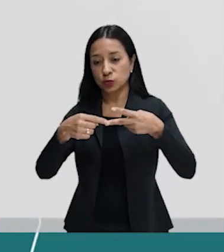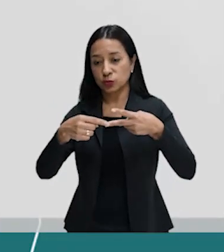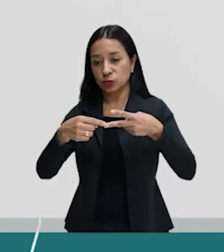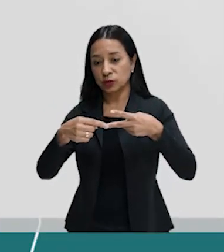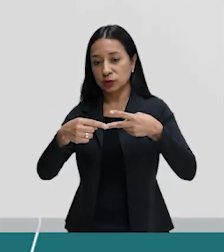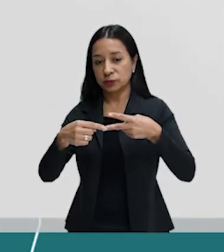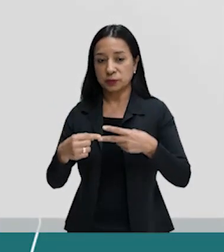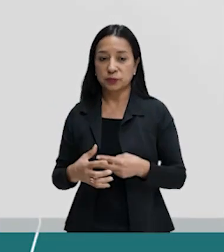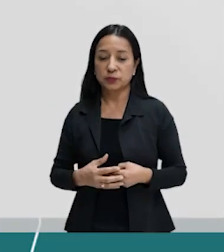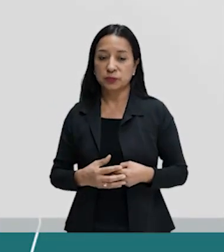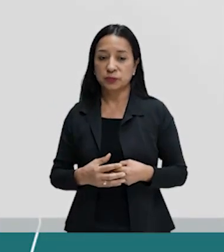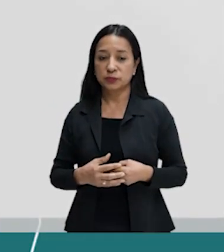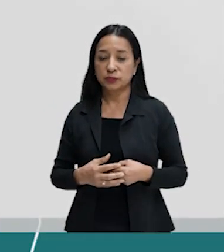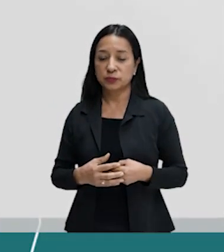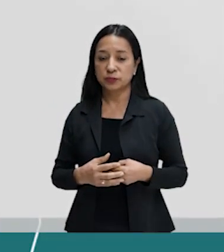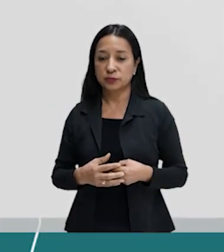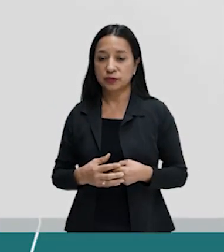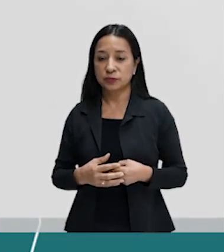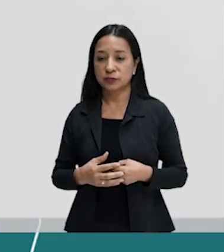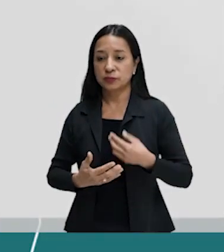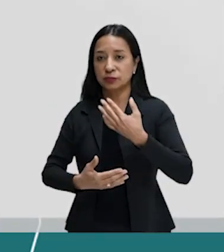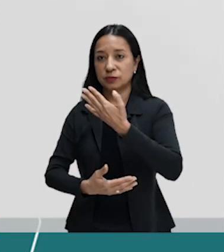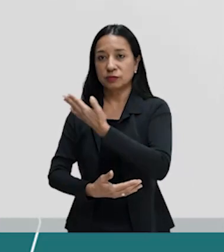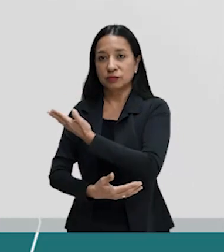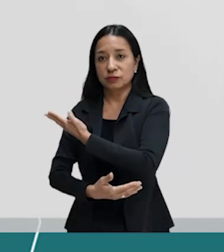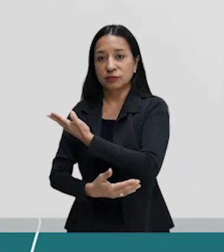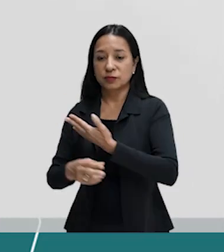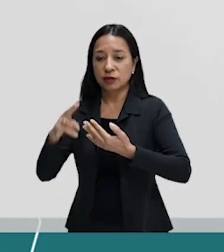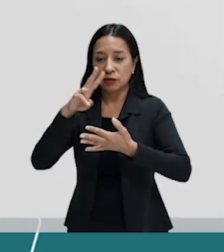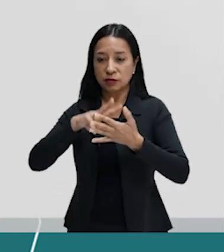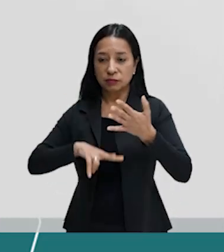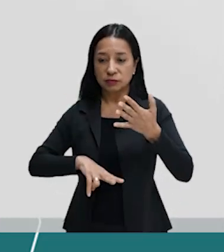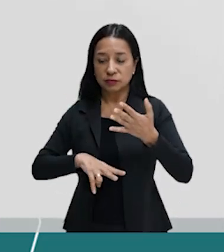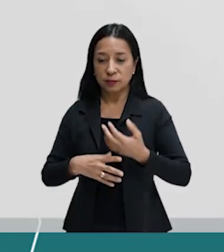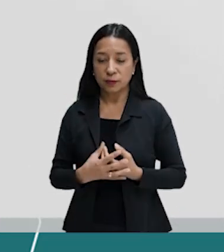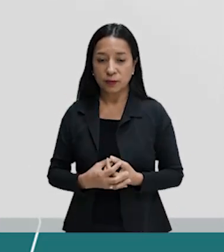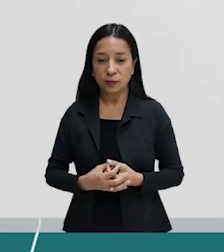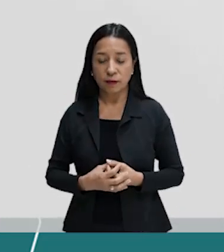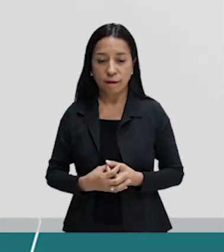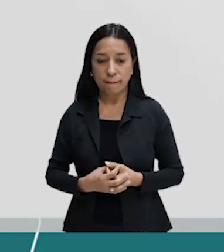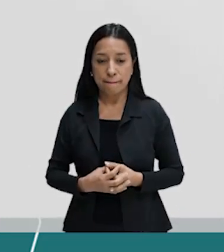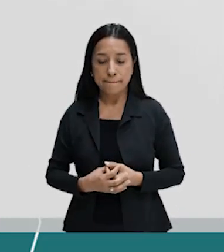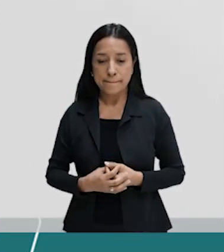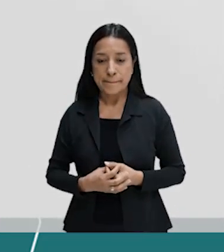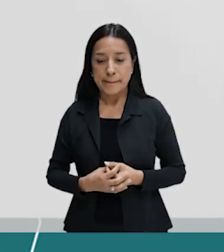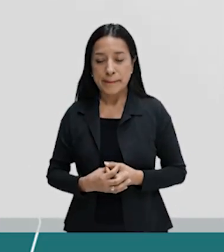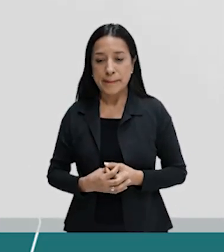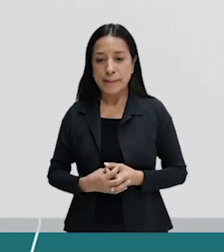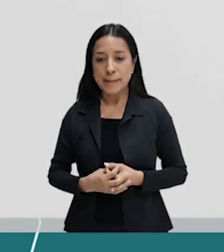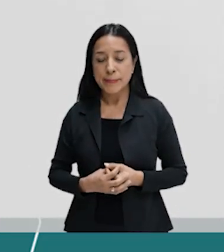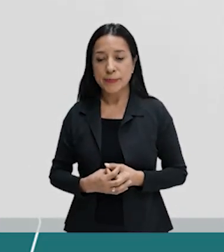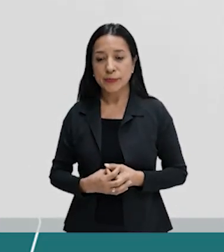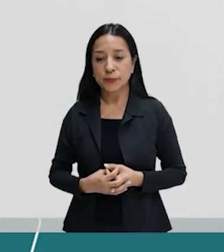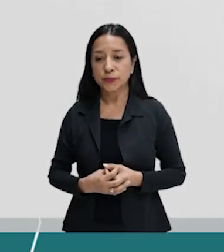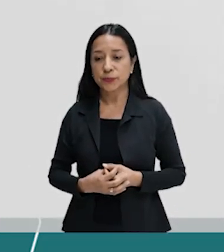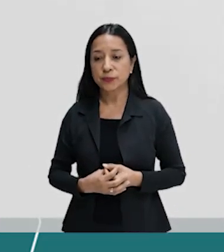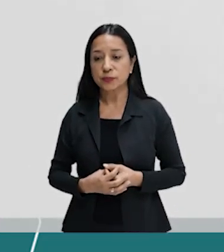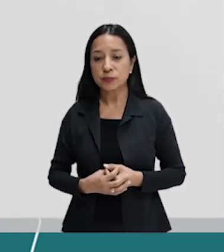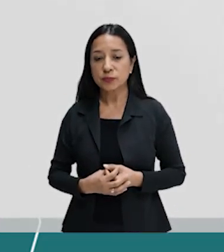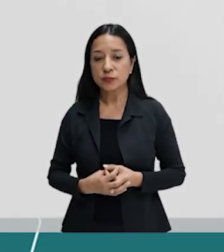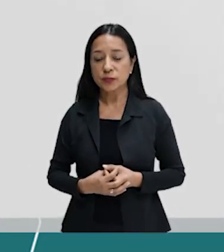internas, que surgem dos blocos de mesoderma do embrião, ou a partir do espaço interno das